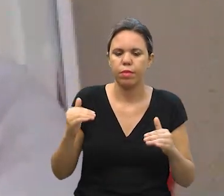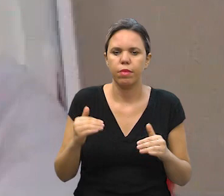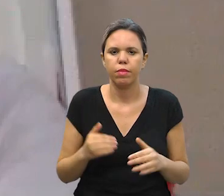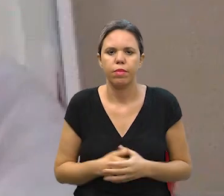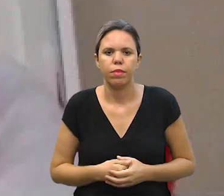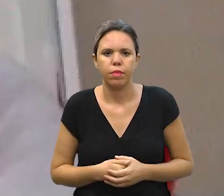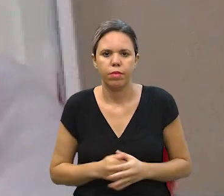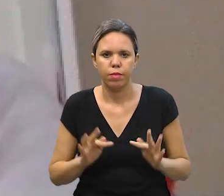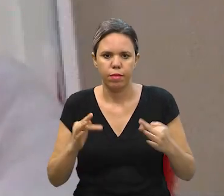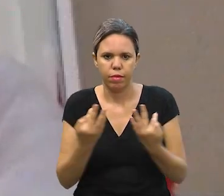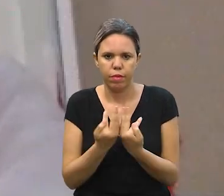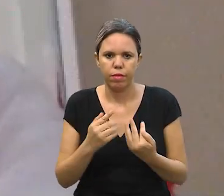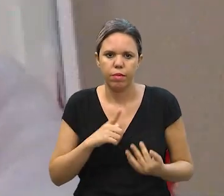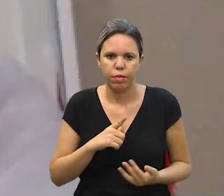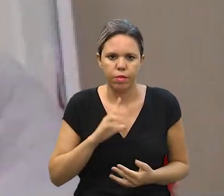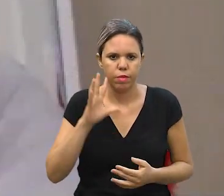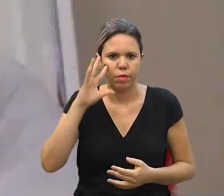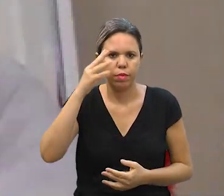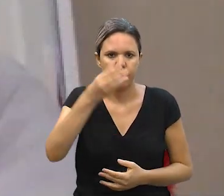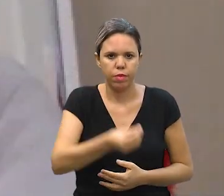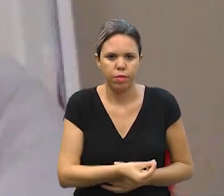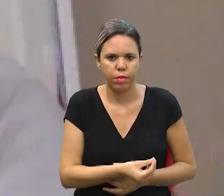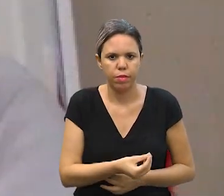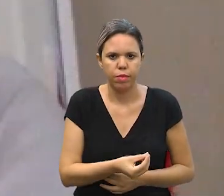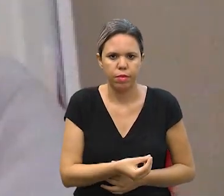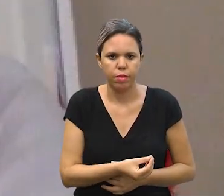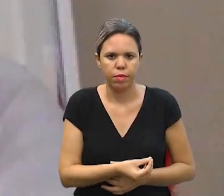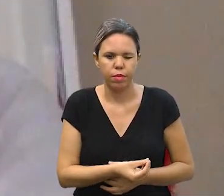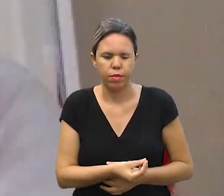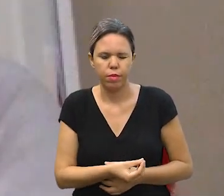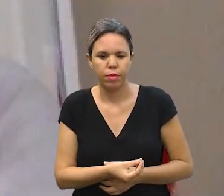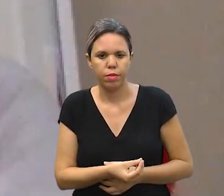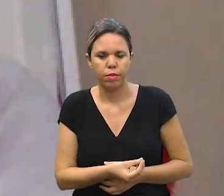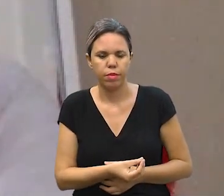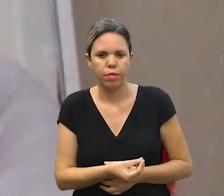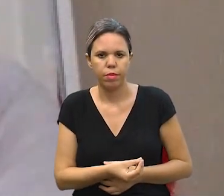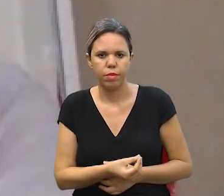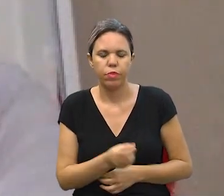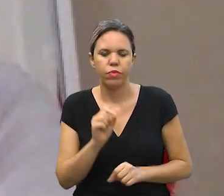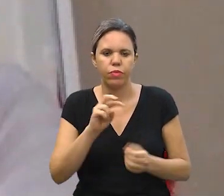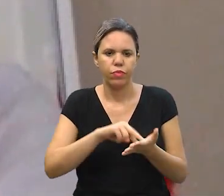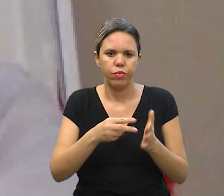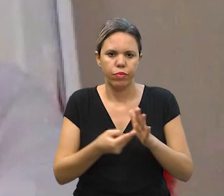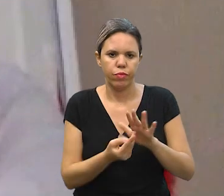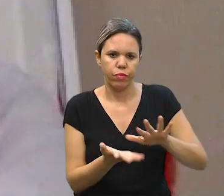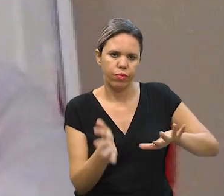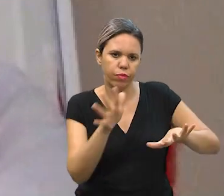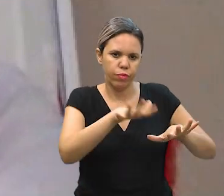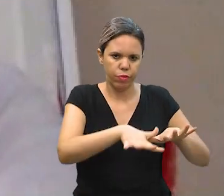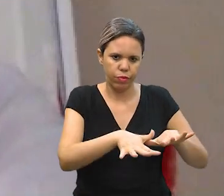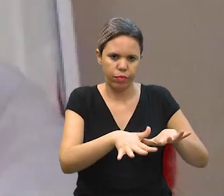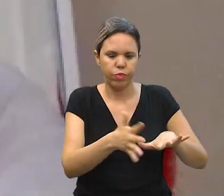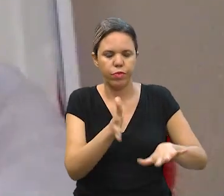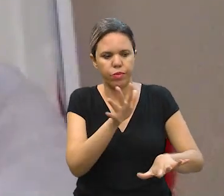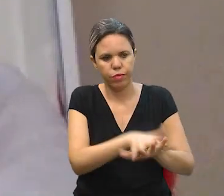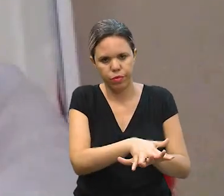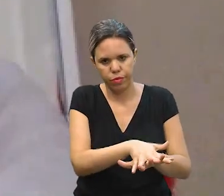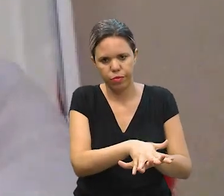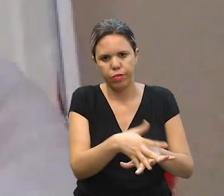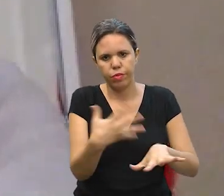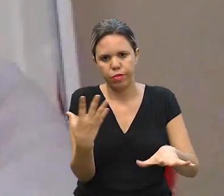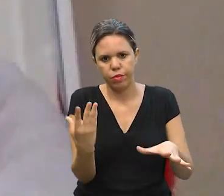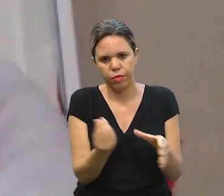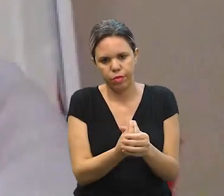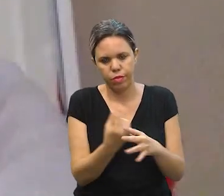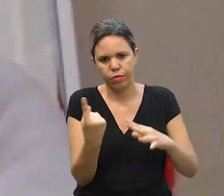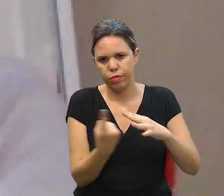os pais têm que compreender muito bem o que é inclusão para que eles